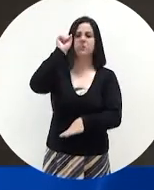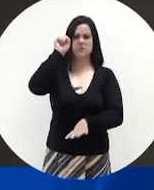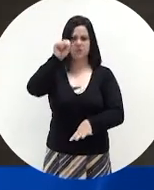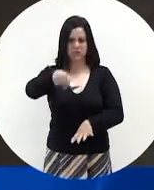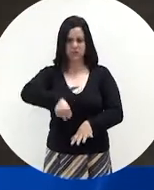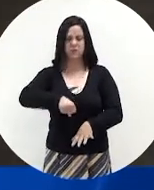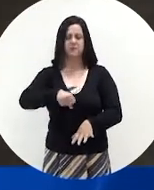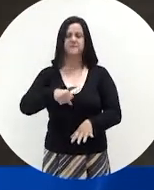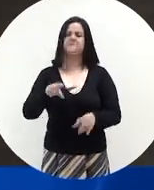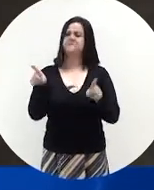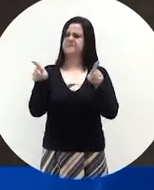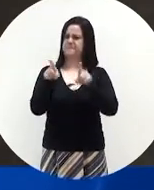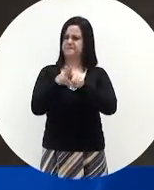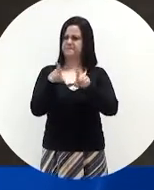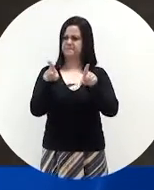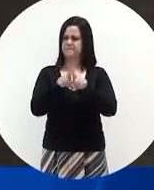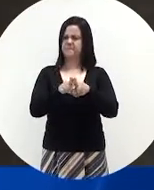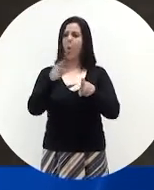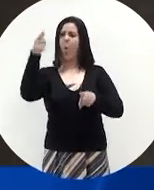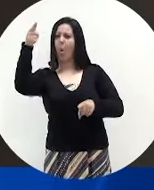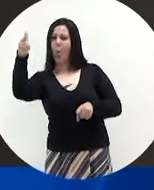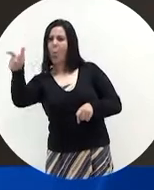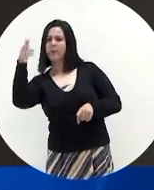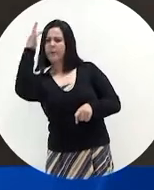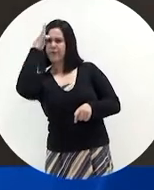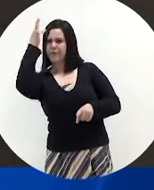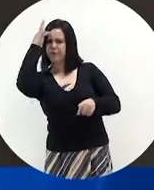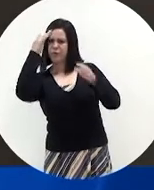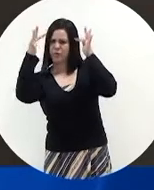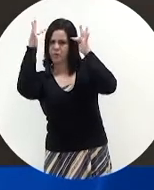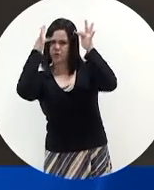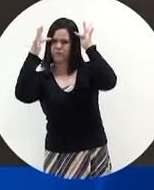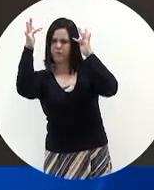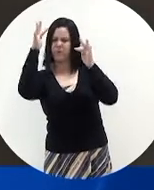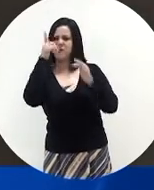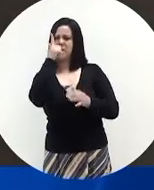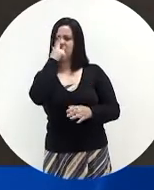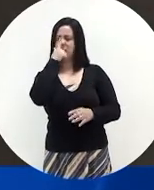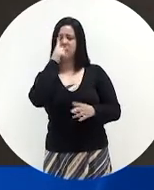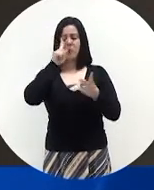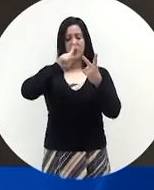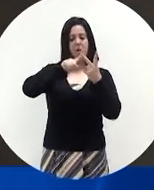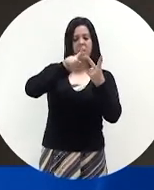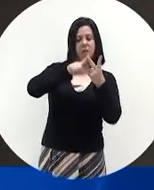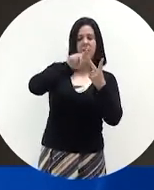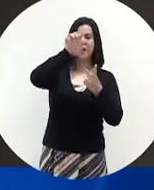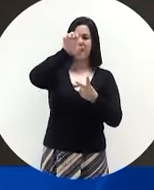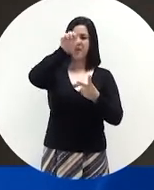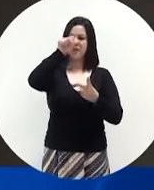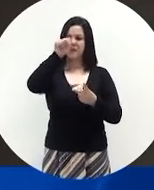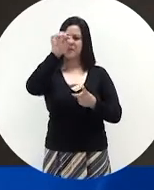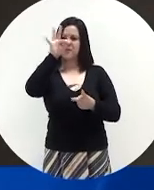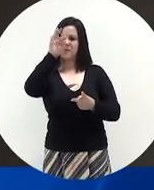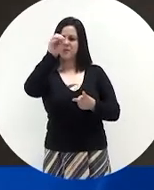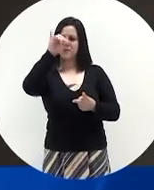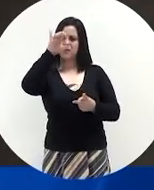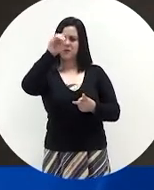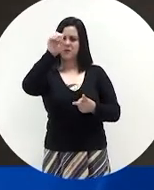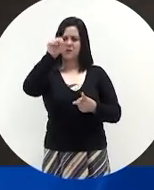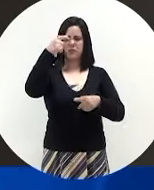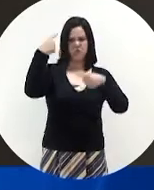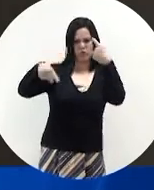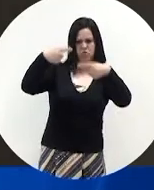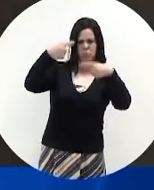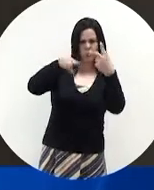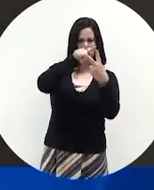Criador. E ele disse: não, Deus, esse Deus que vocês não conhecem,